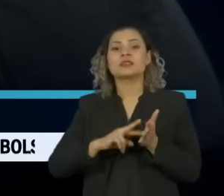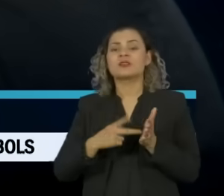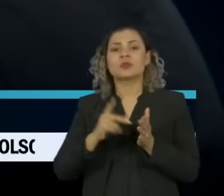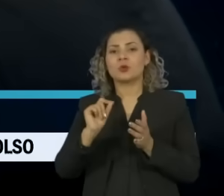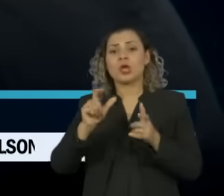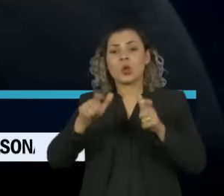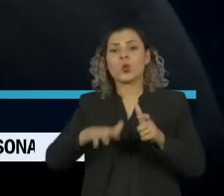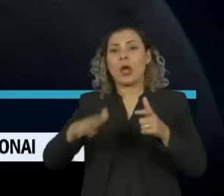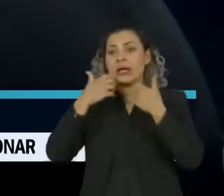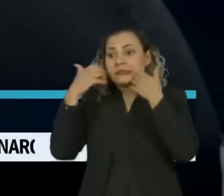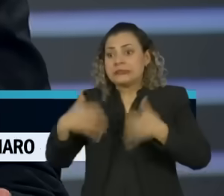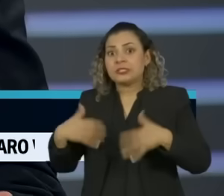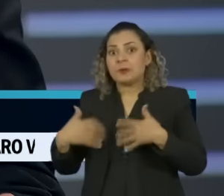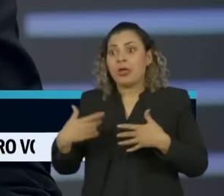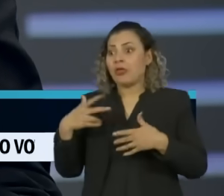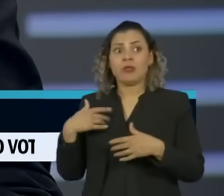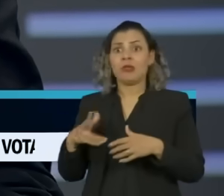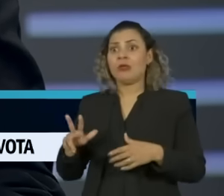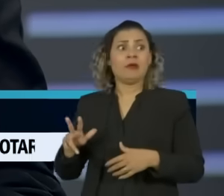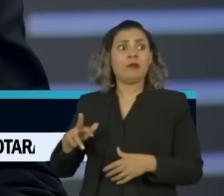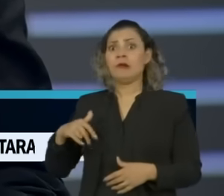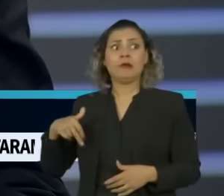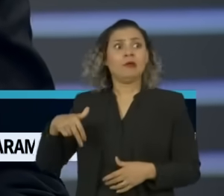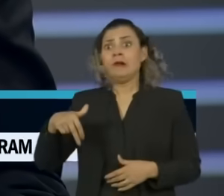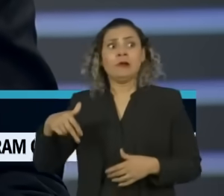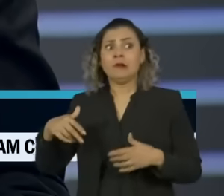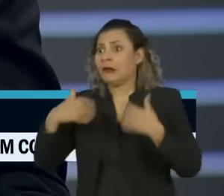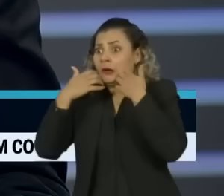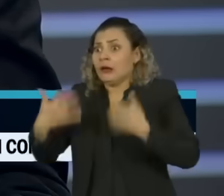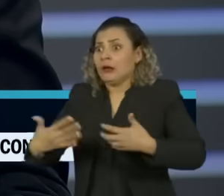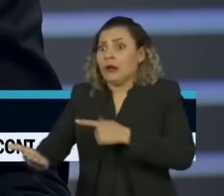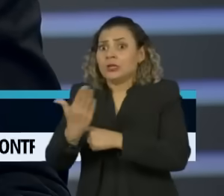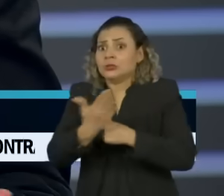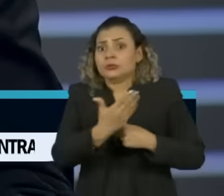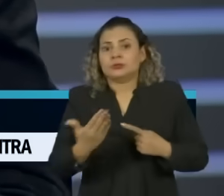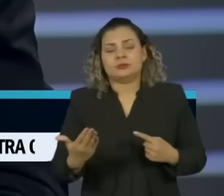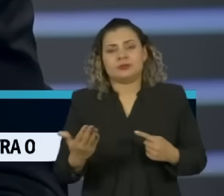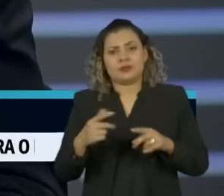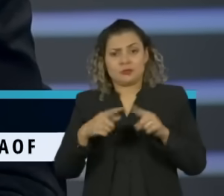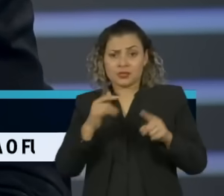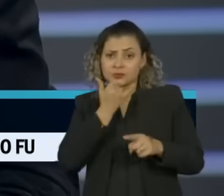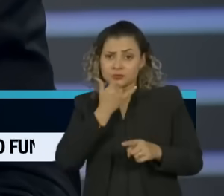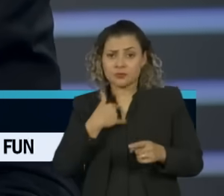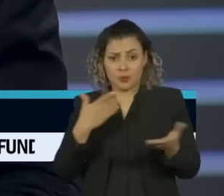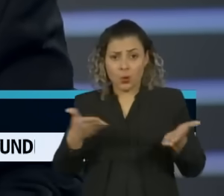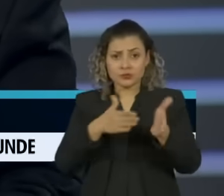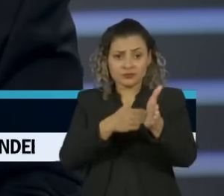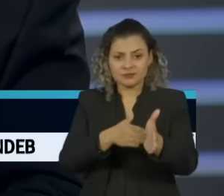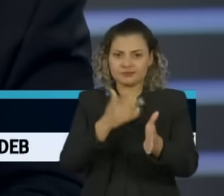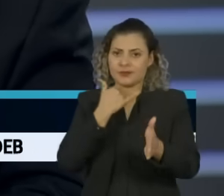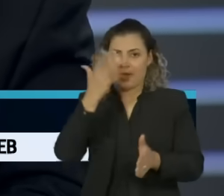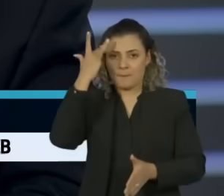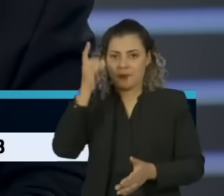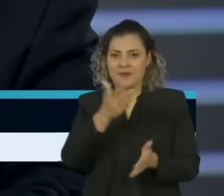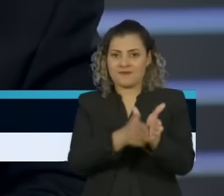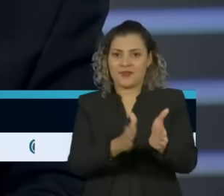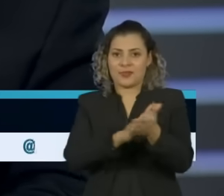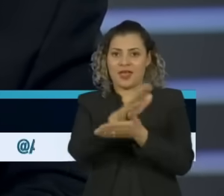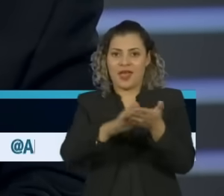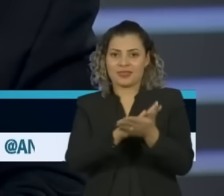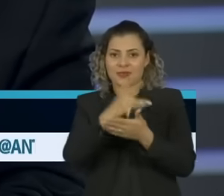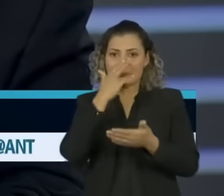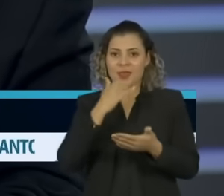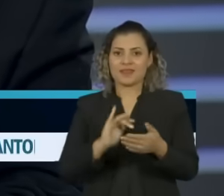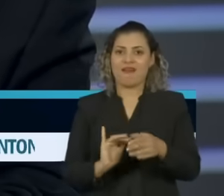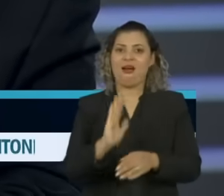Então, na hora que você vai, você sabe que você está ali para ser a fidelidade hoje, amanhã não tem mais fidelidade. Então, eu acho que a tua pergunta, sim,